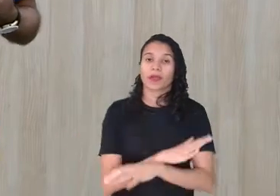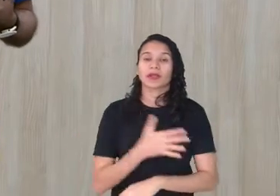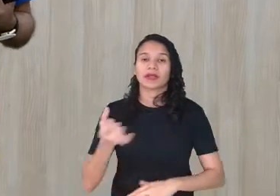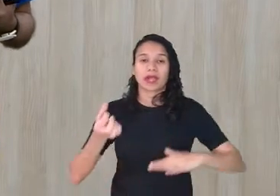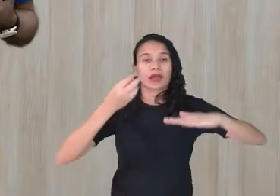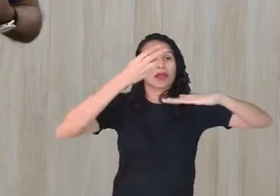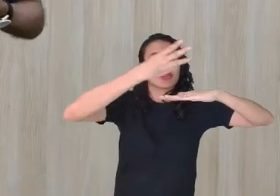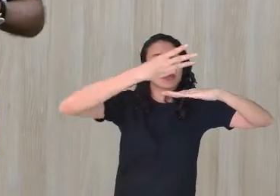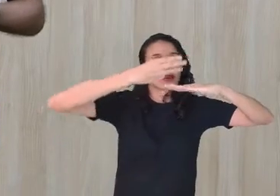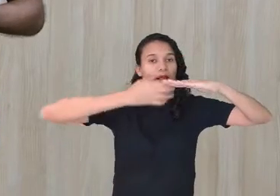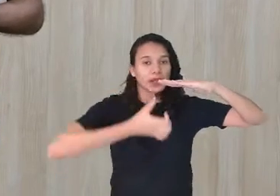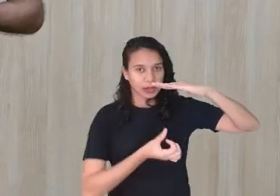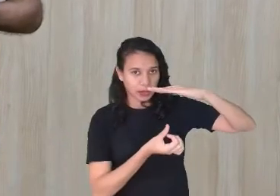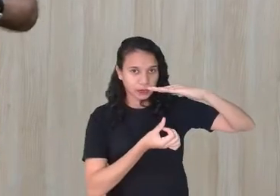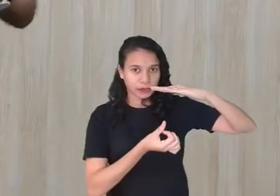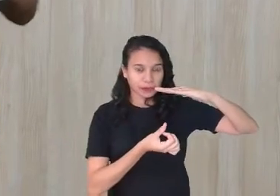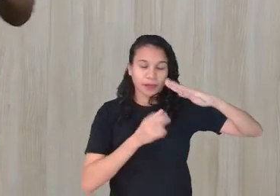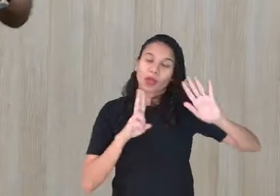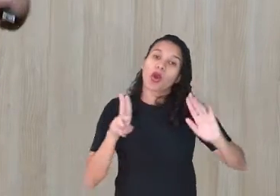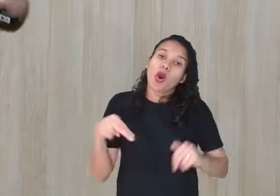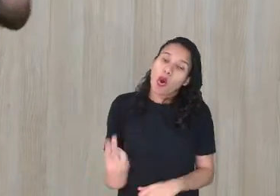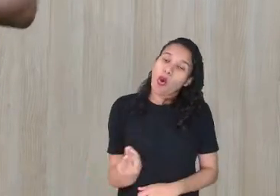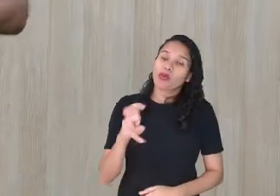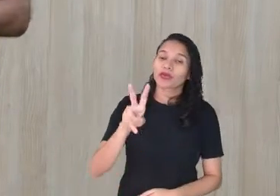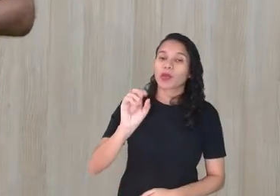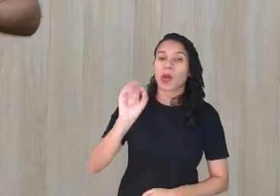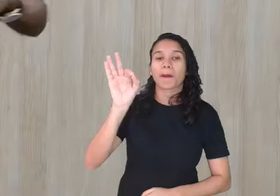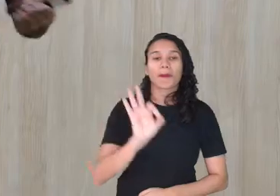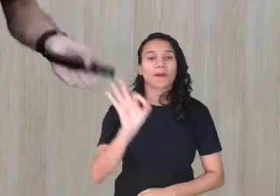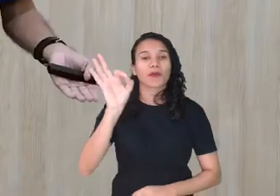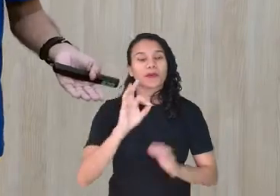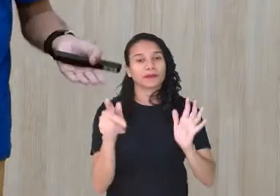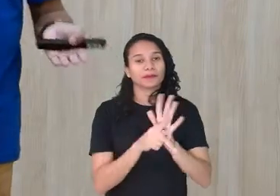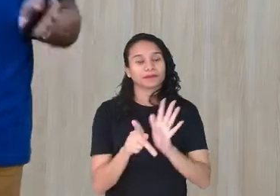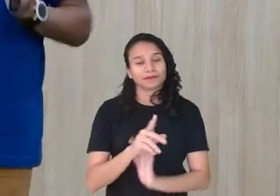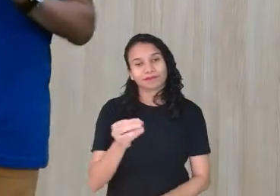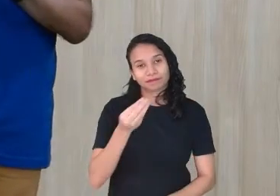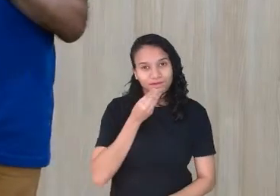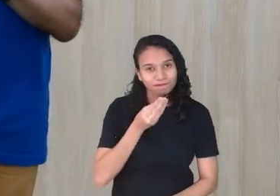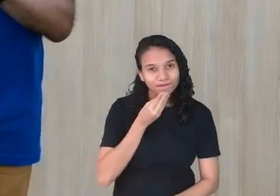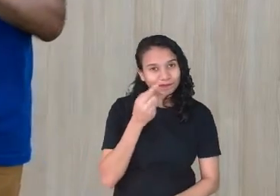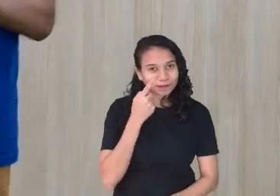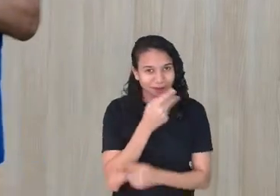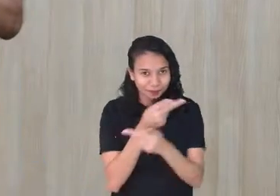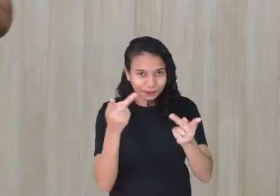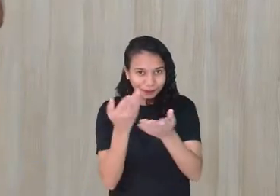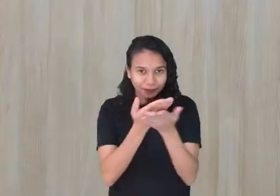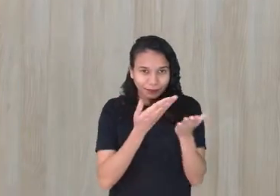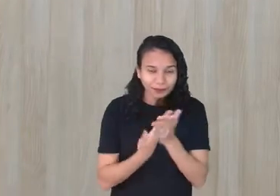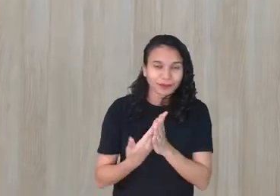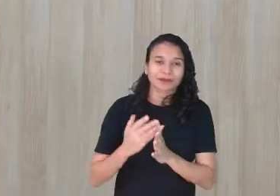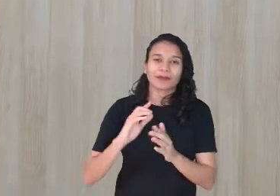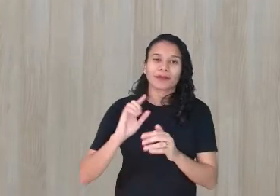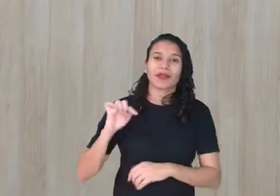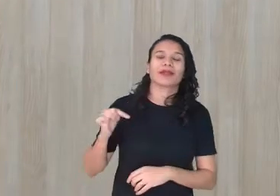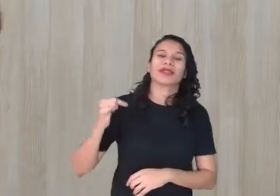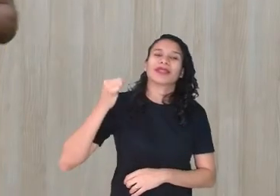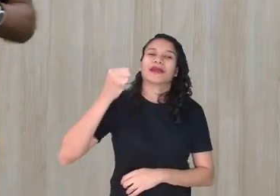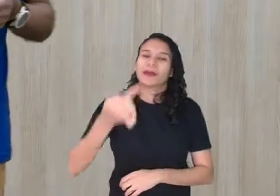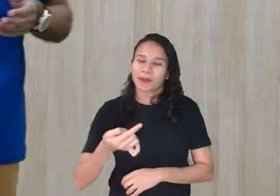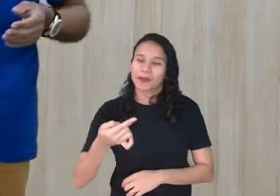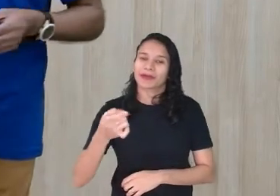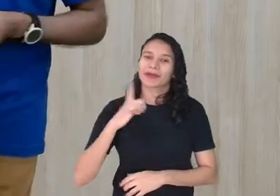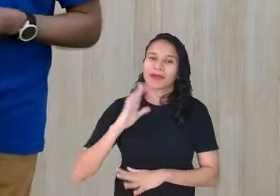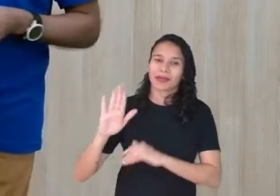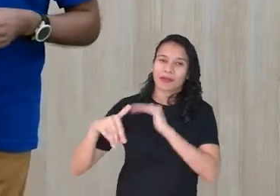é 3 em 6. Ou 50% das chances. A gente vai ver isso nas aulas posteriores aí